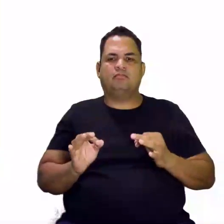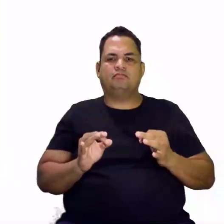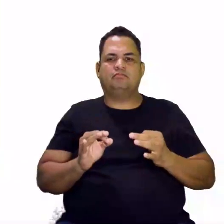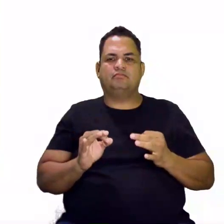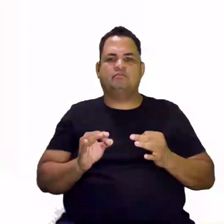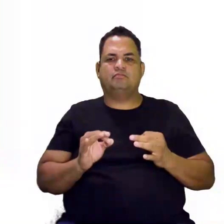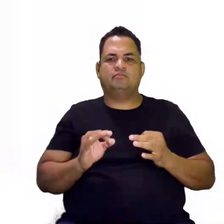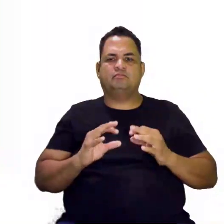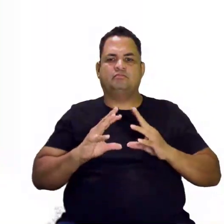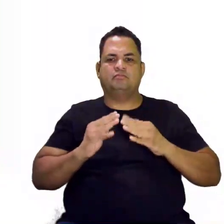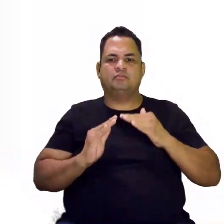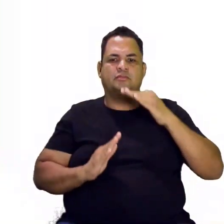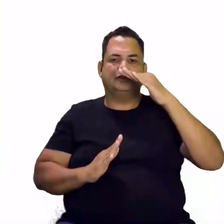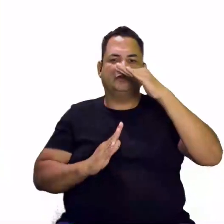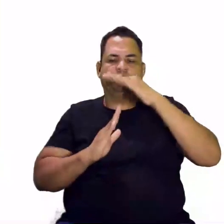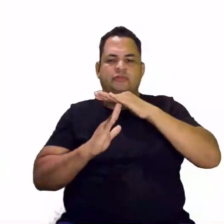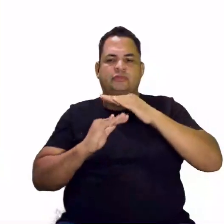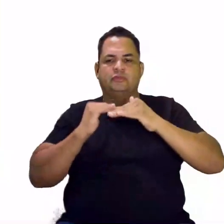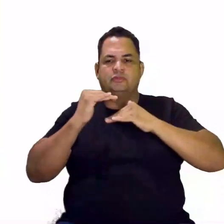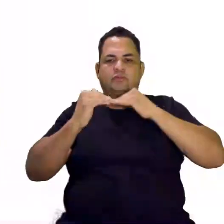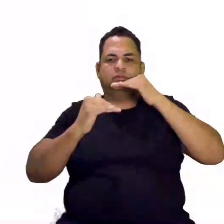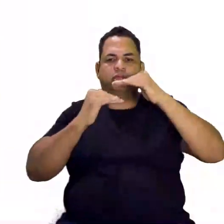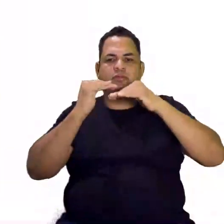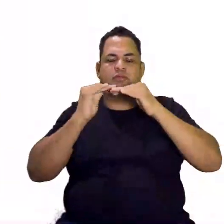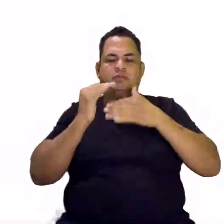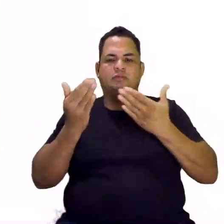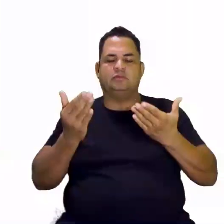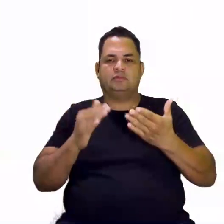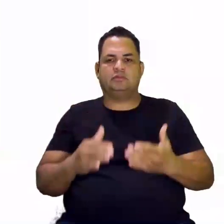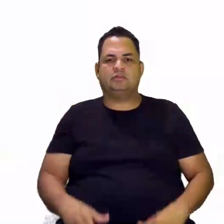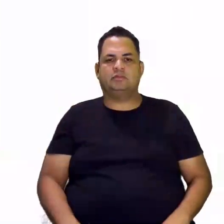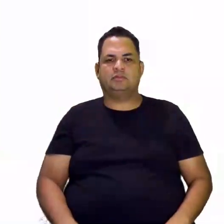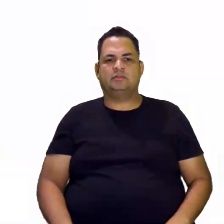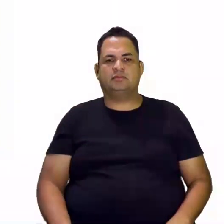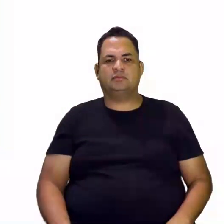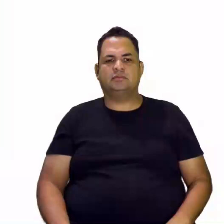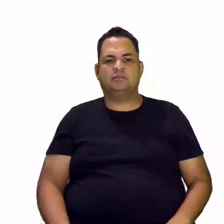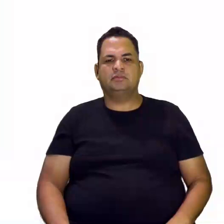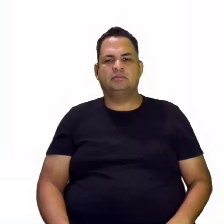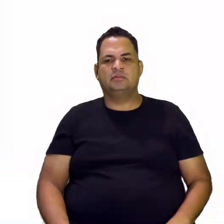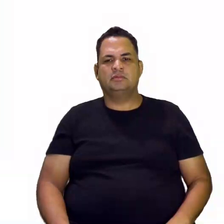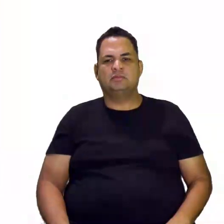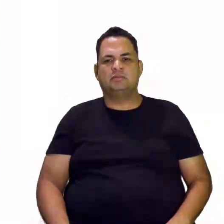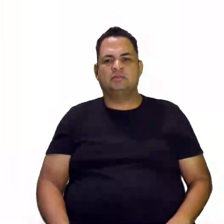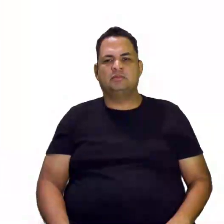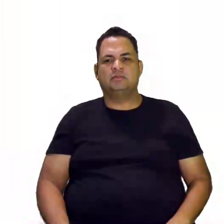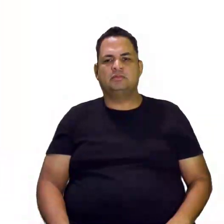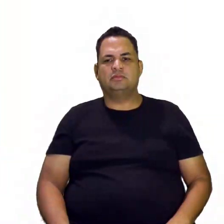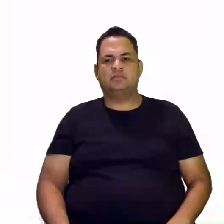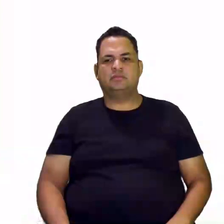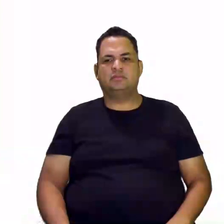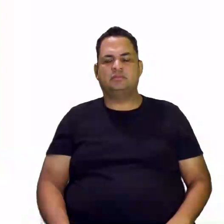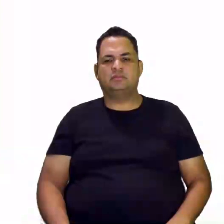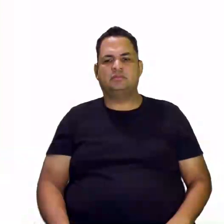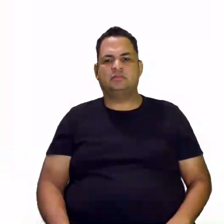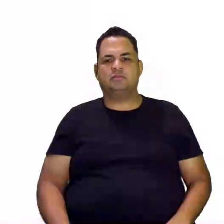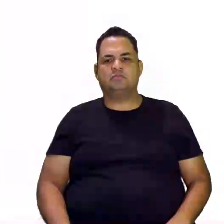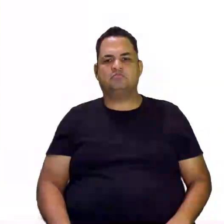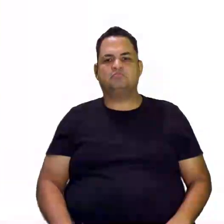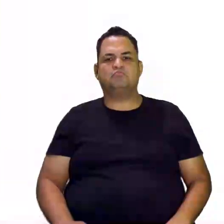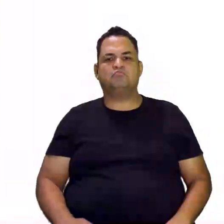no topo do processo evolutivo, tá? E aí a gente tem aqui, ó, o domínio